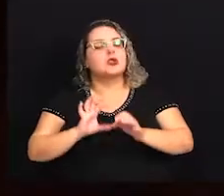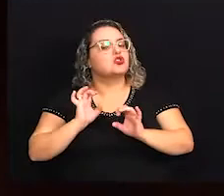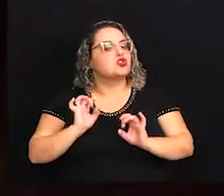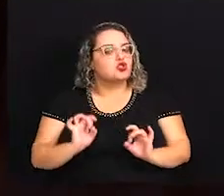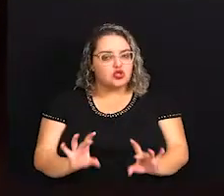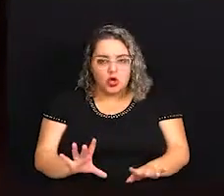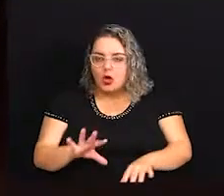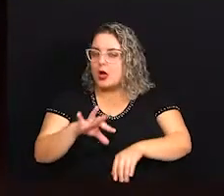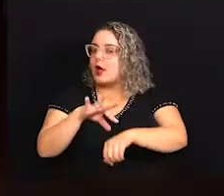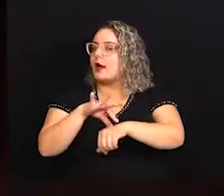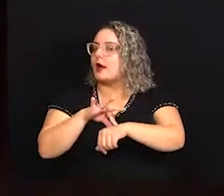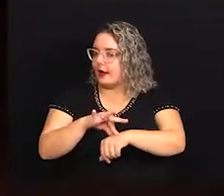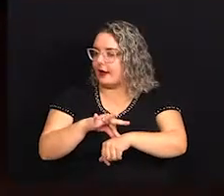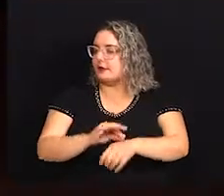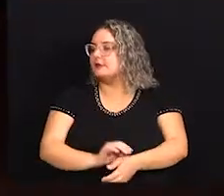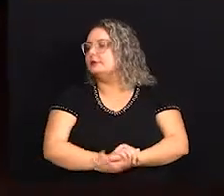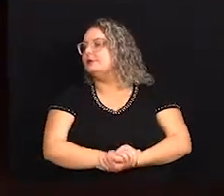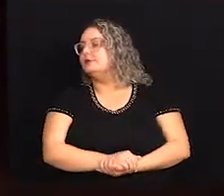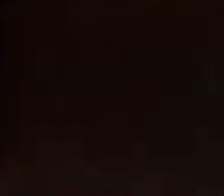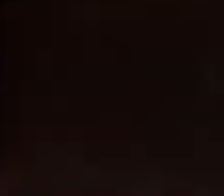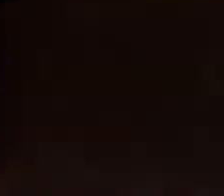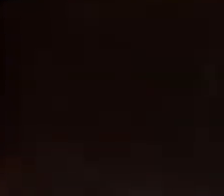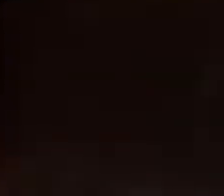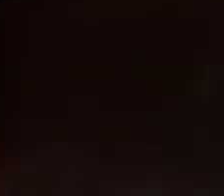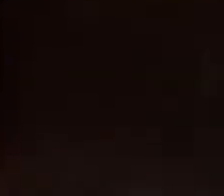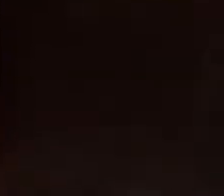Deixe só a carne.